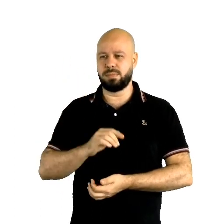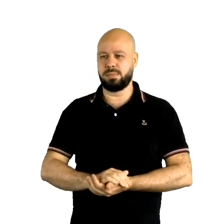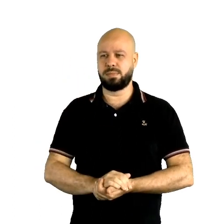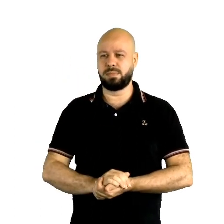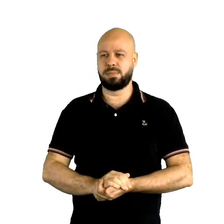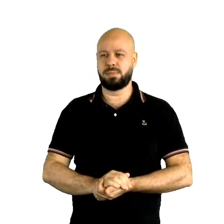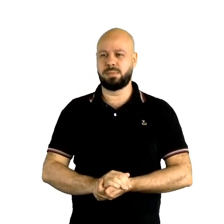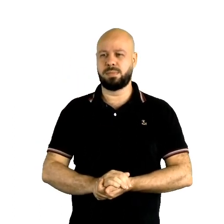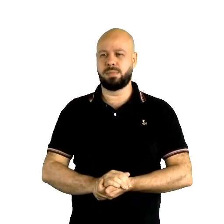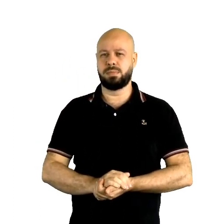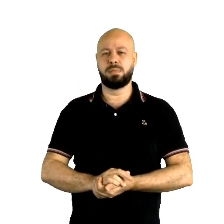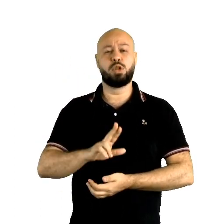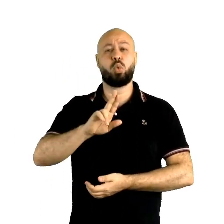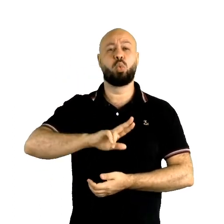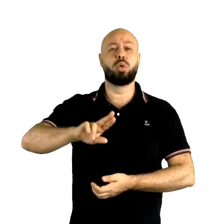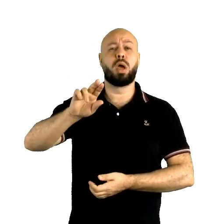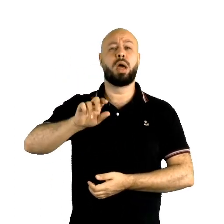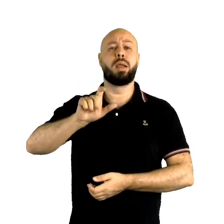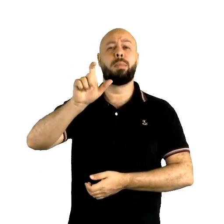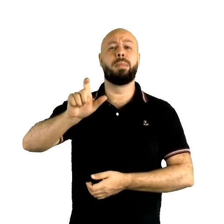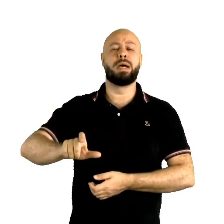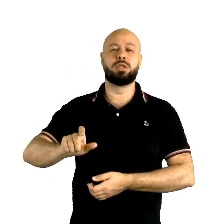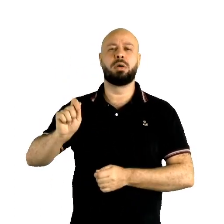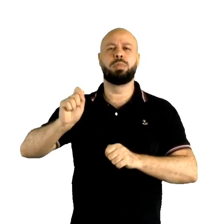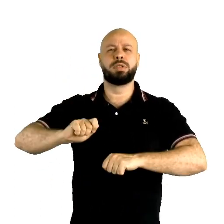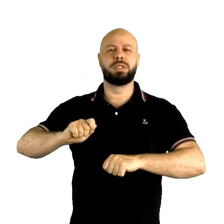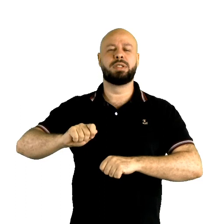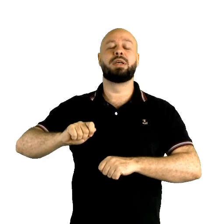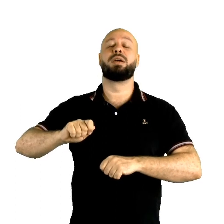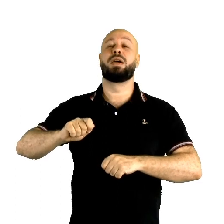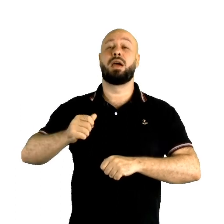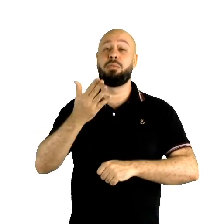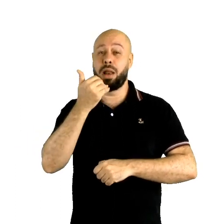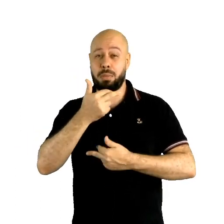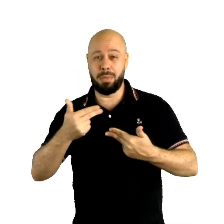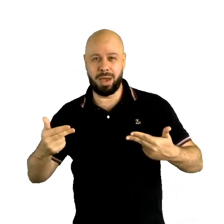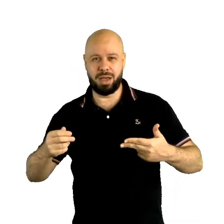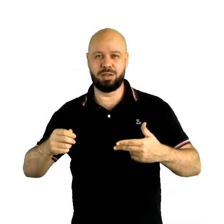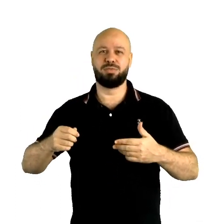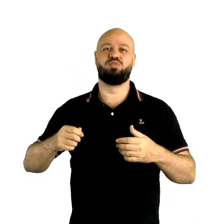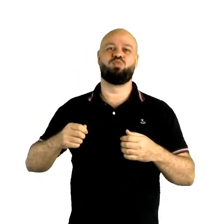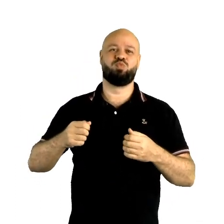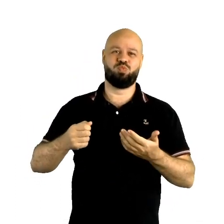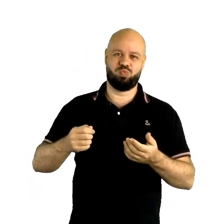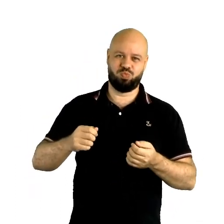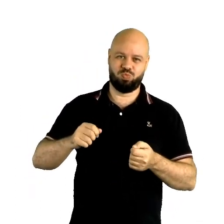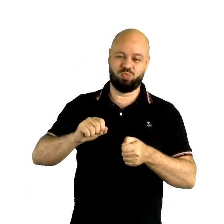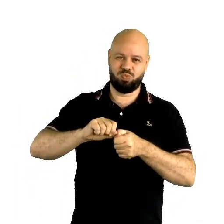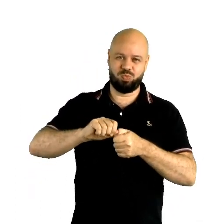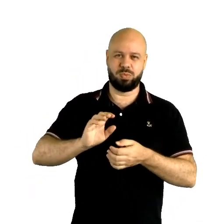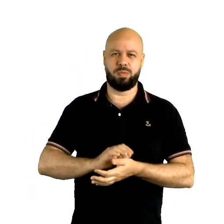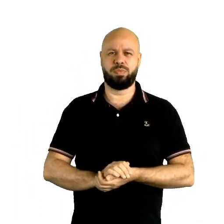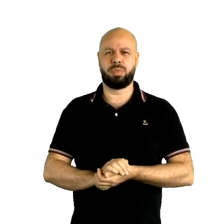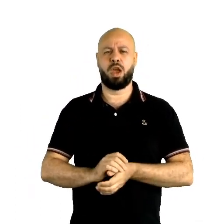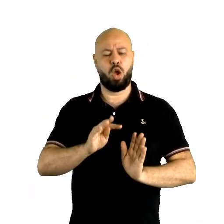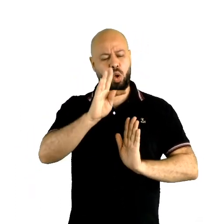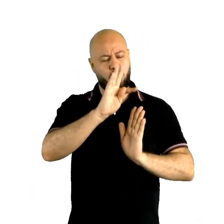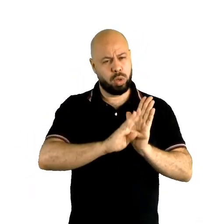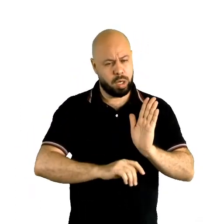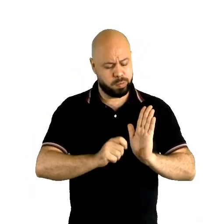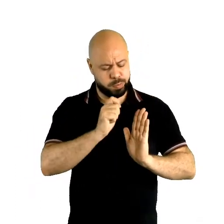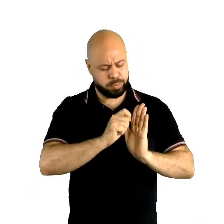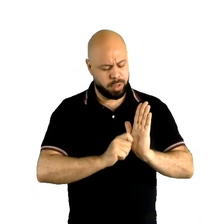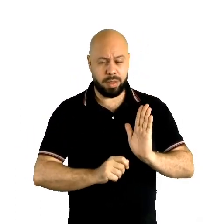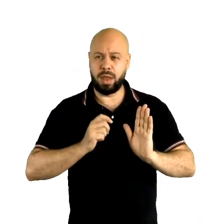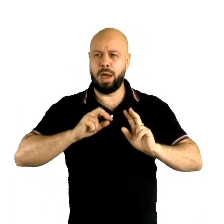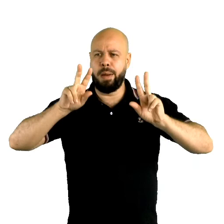É utilizada para as pessoas para produzir um alimento. É um texto escrito que vem o título,